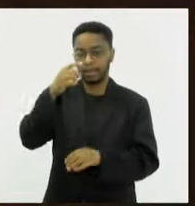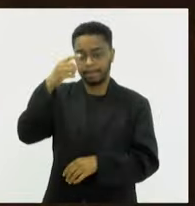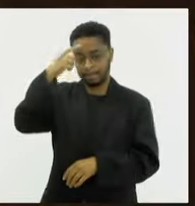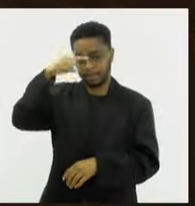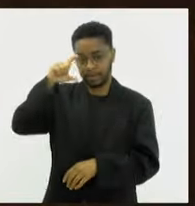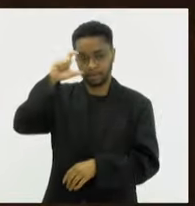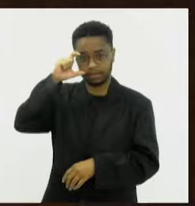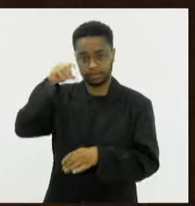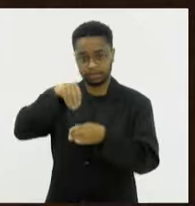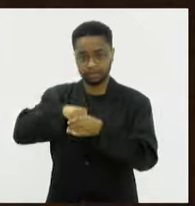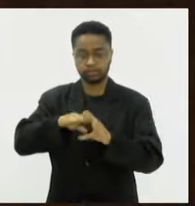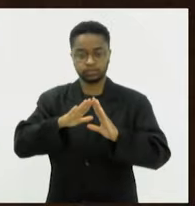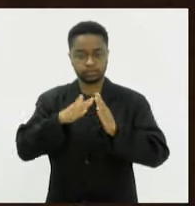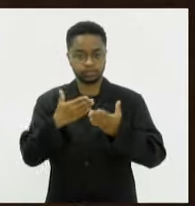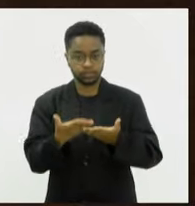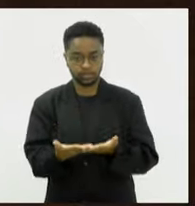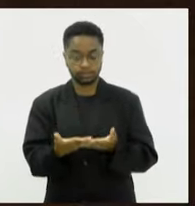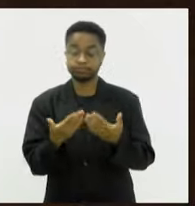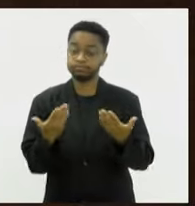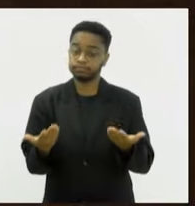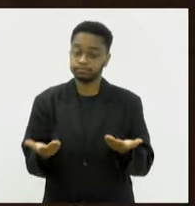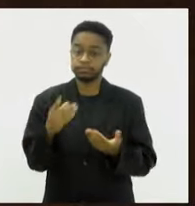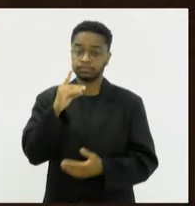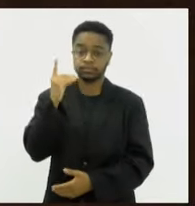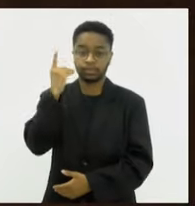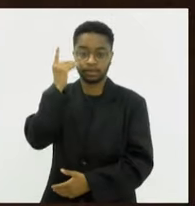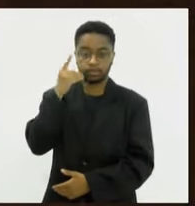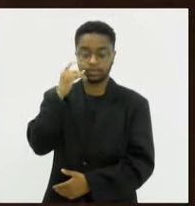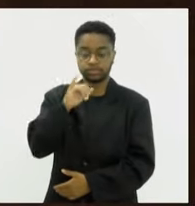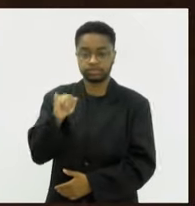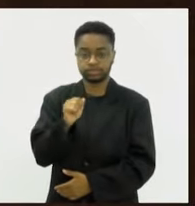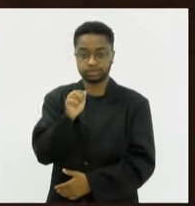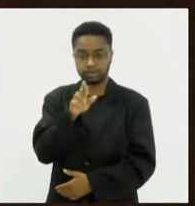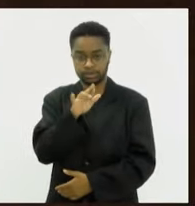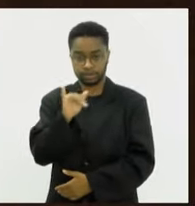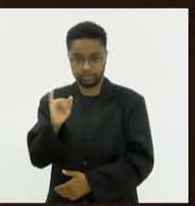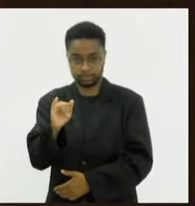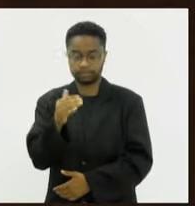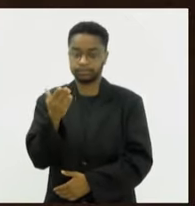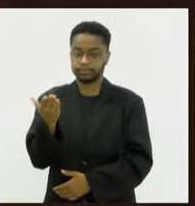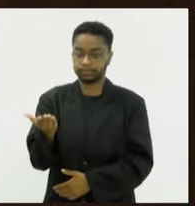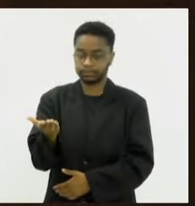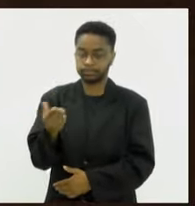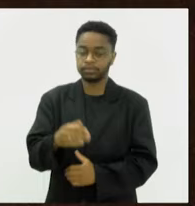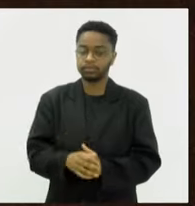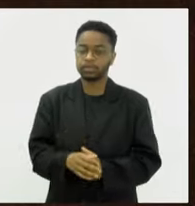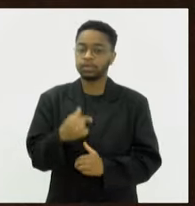nas escolas. Então, deputado Jari, ecossocialista,